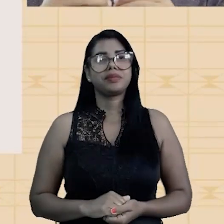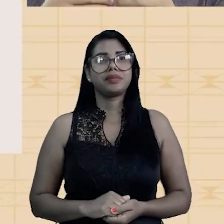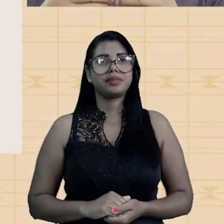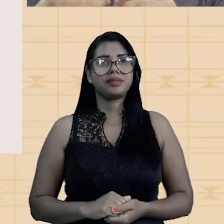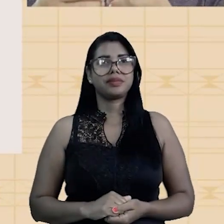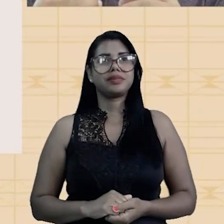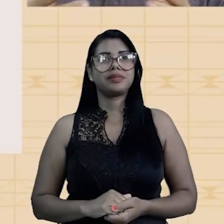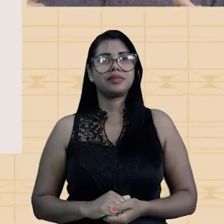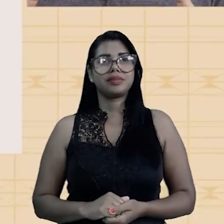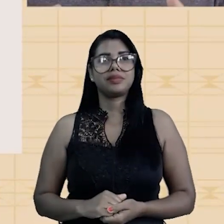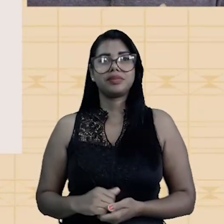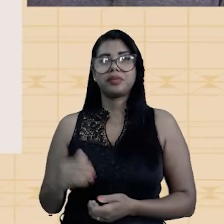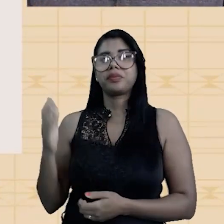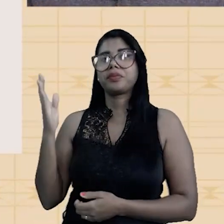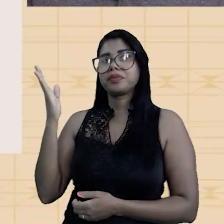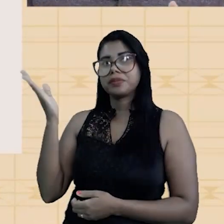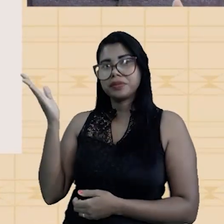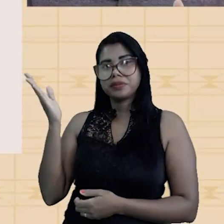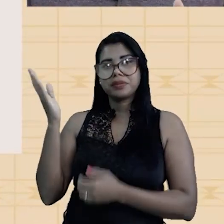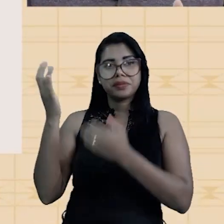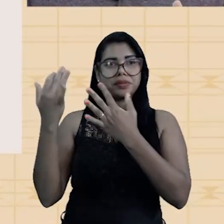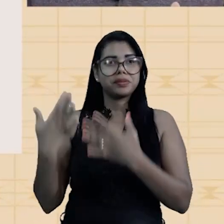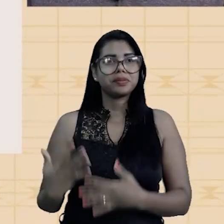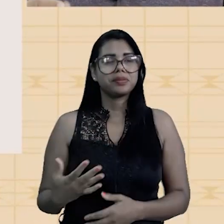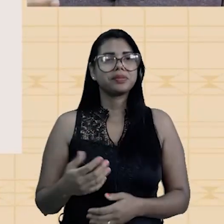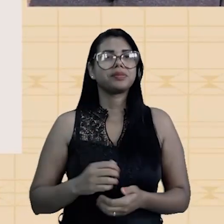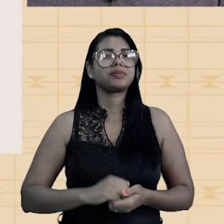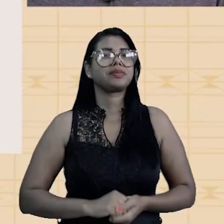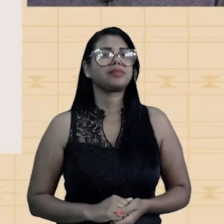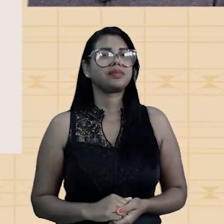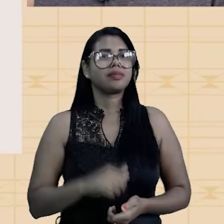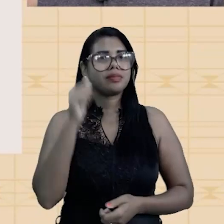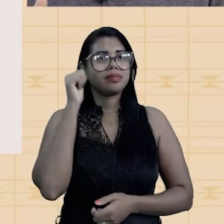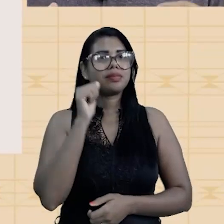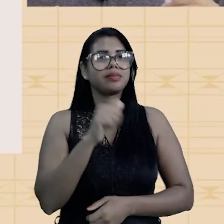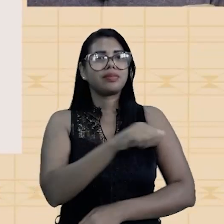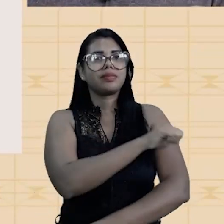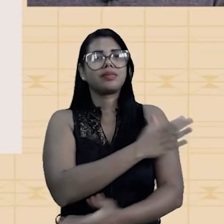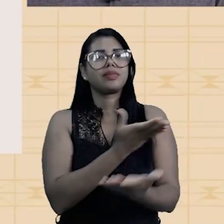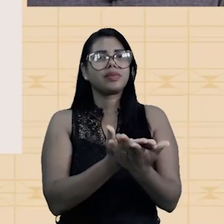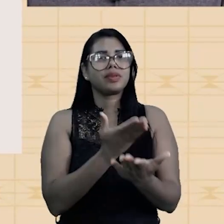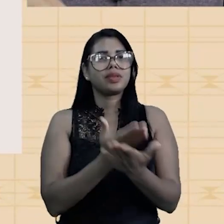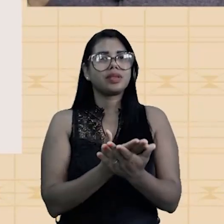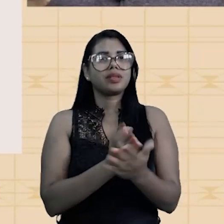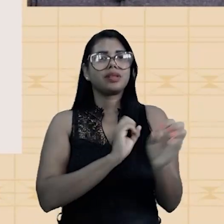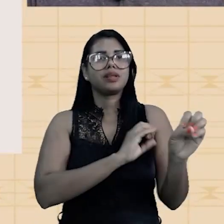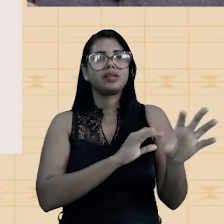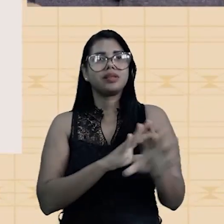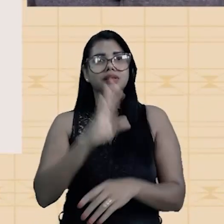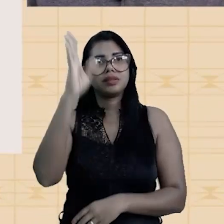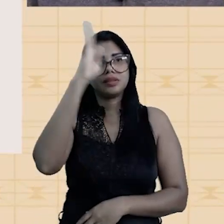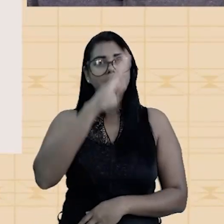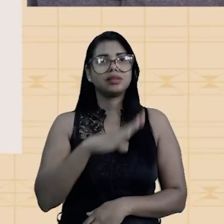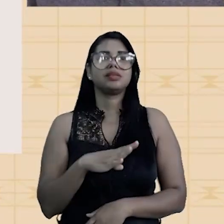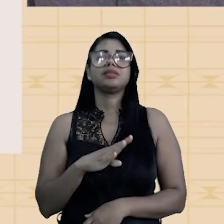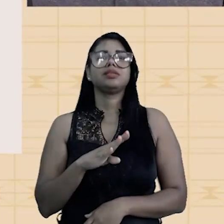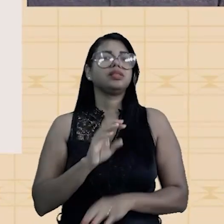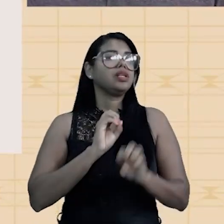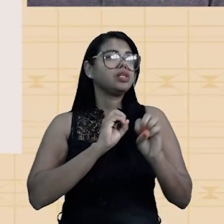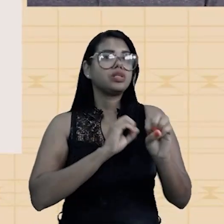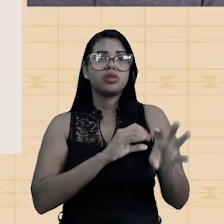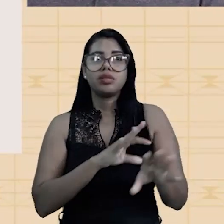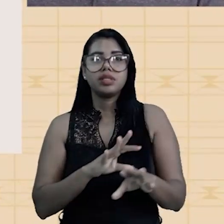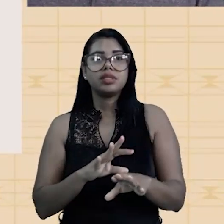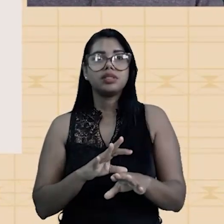aí, que ela diz o seguinte, que esse perfil da educação brasileira é formar as pessoas só para mão de obra. Ou